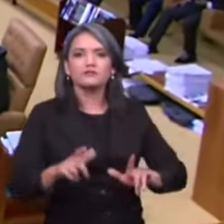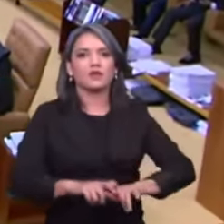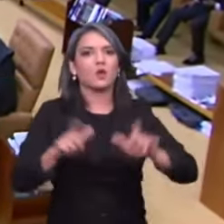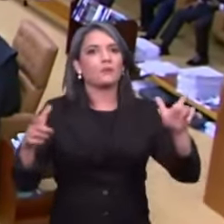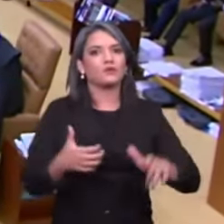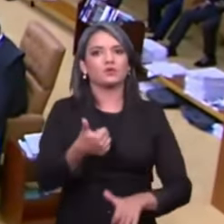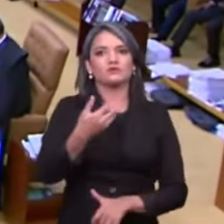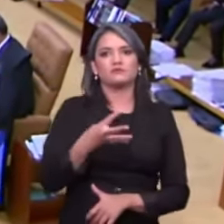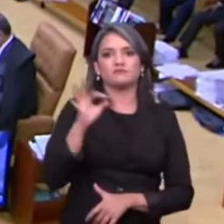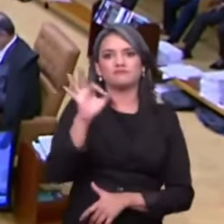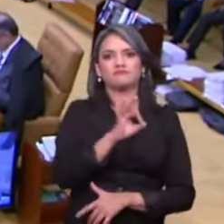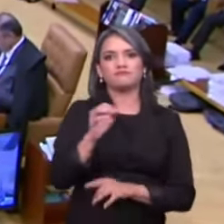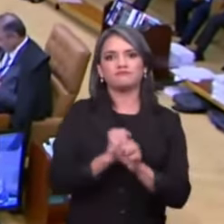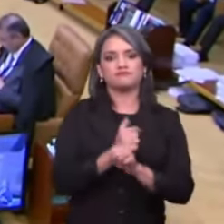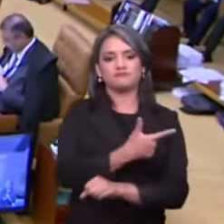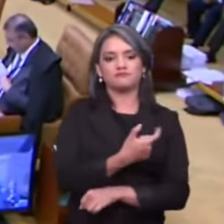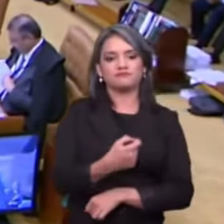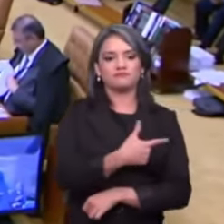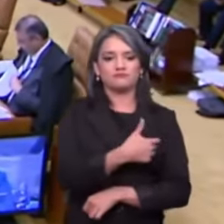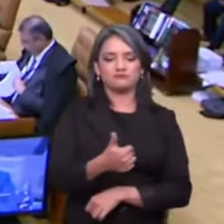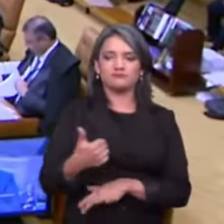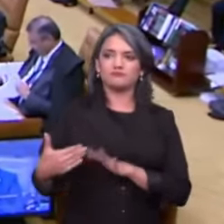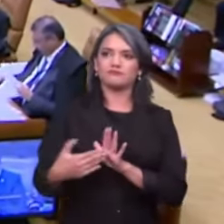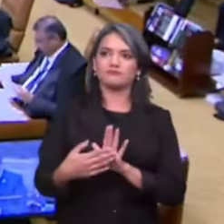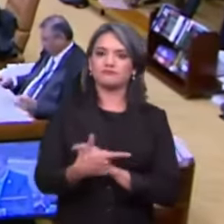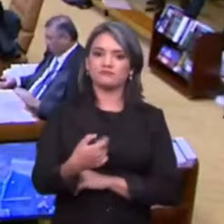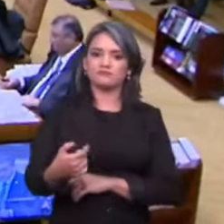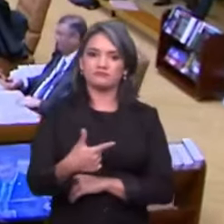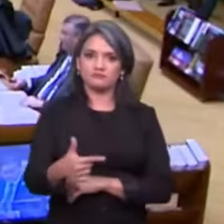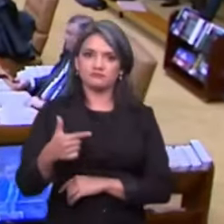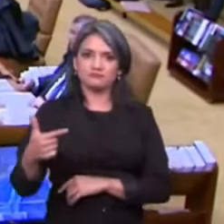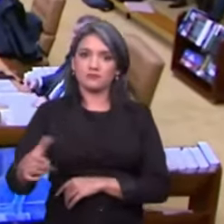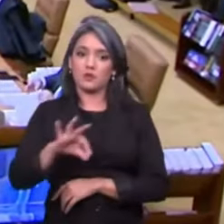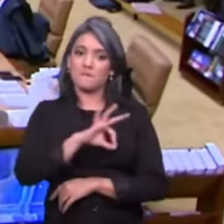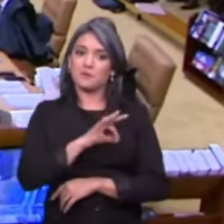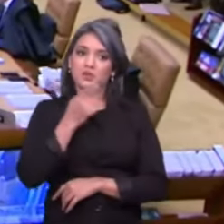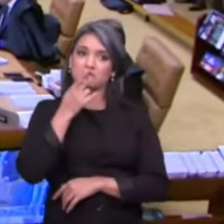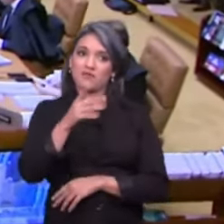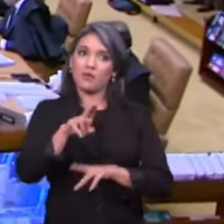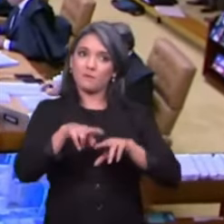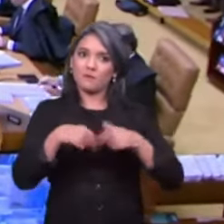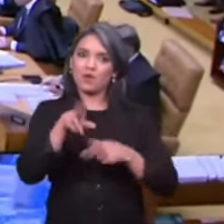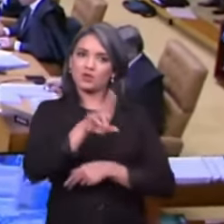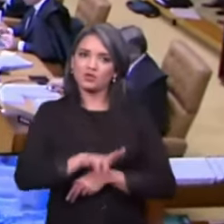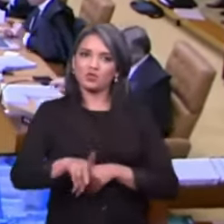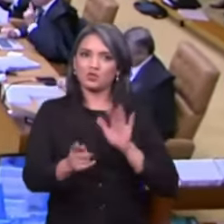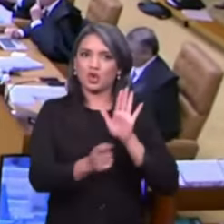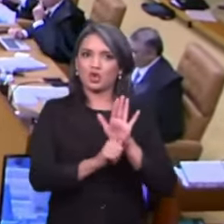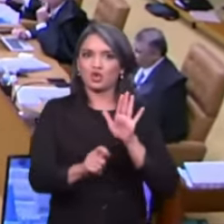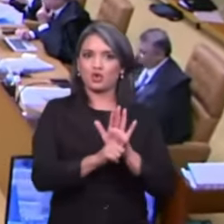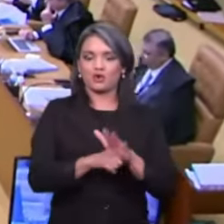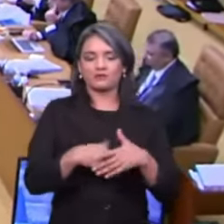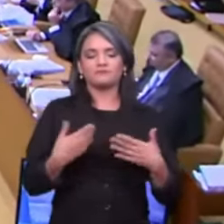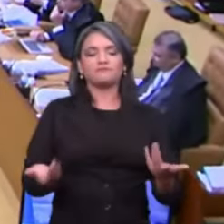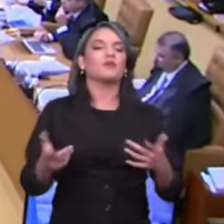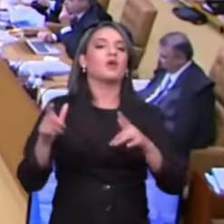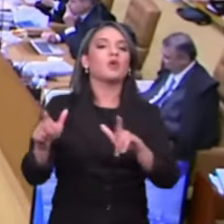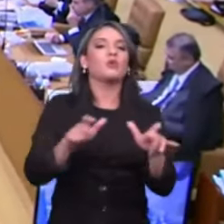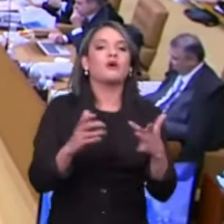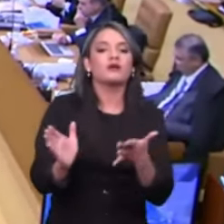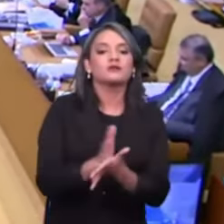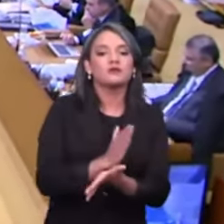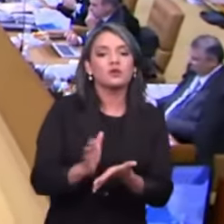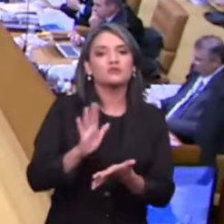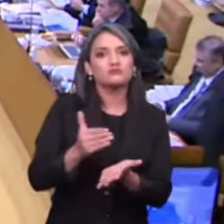entre 2021 e 2022, um aumento a que a polícia atribui, em parte, ao aumento do consumo de drogas. Alguns lugares foram os primeiros a